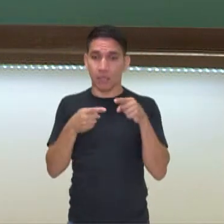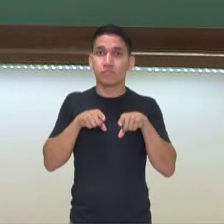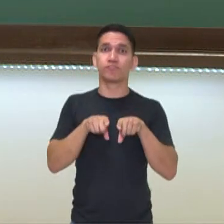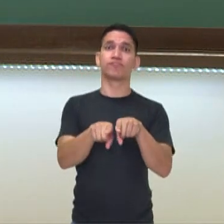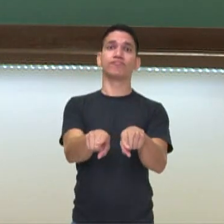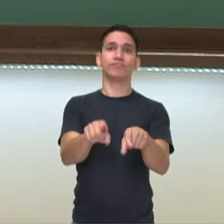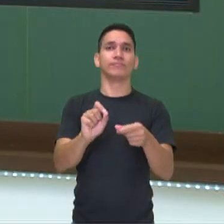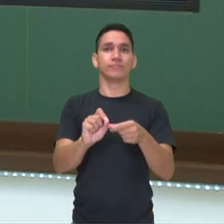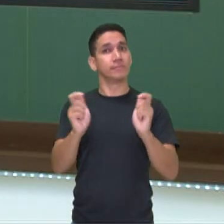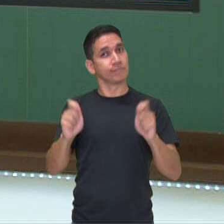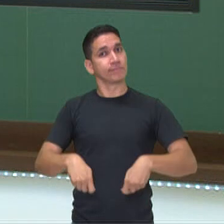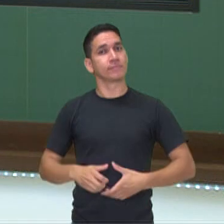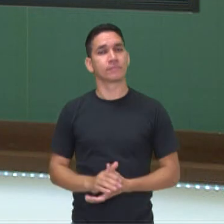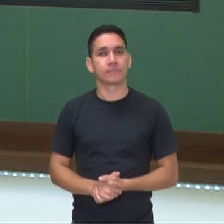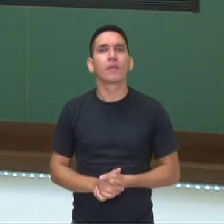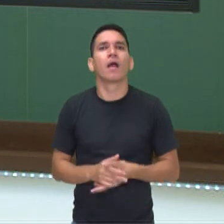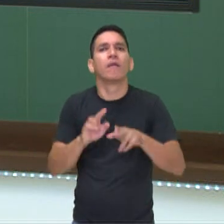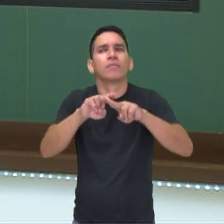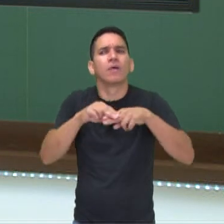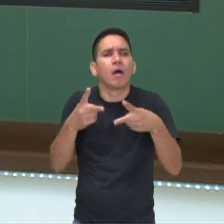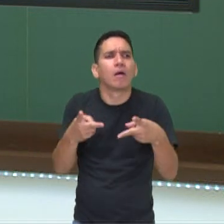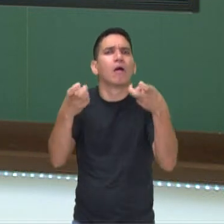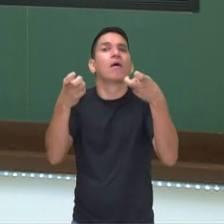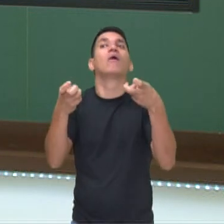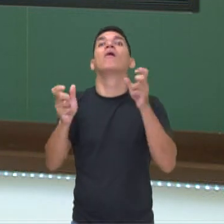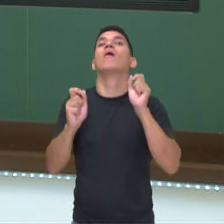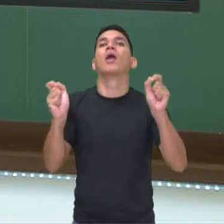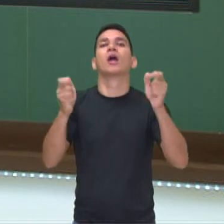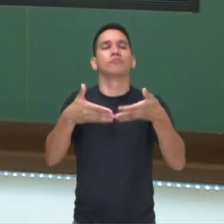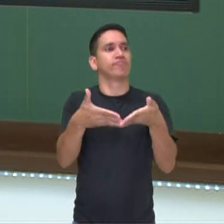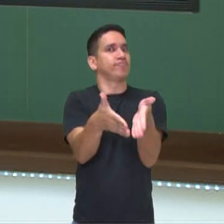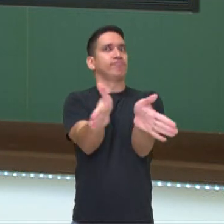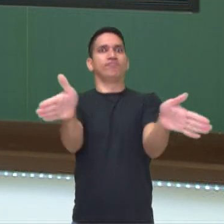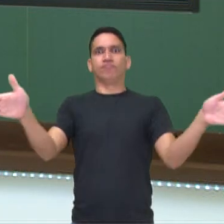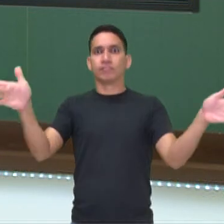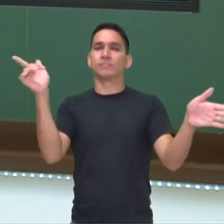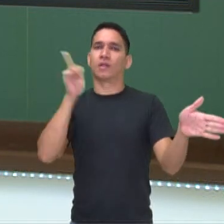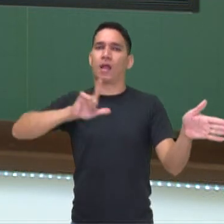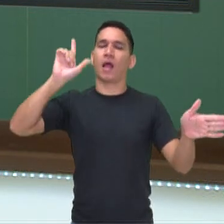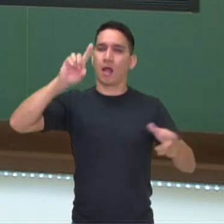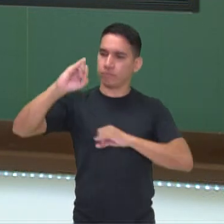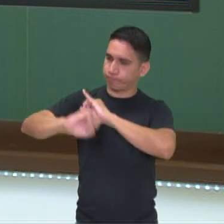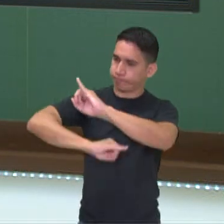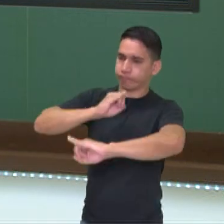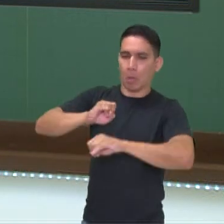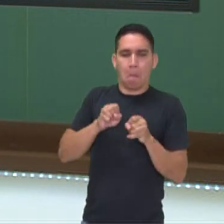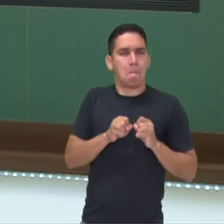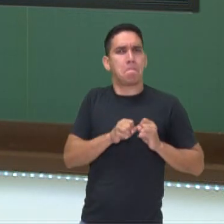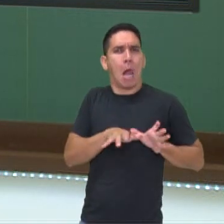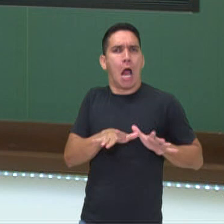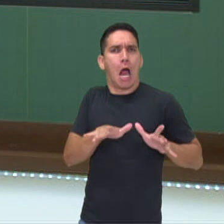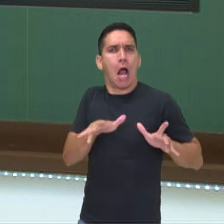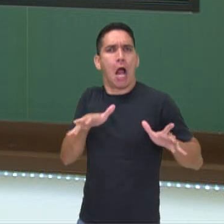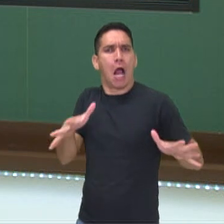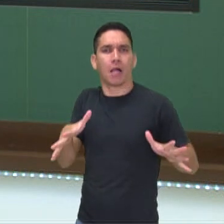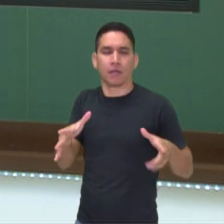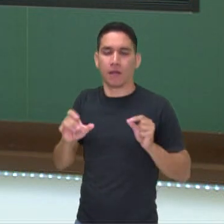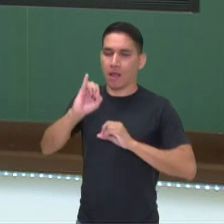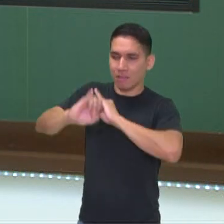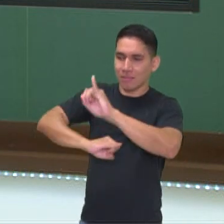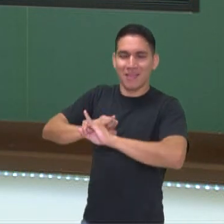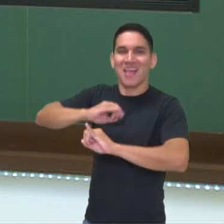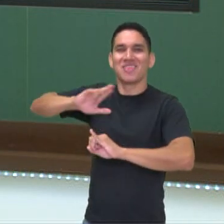simultaneamente. E aí que a gente consegue perceber a amplitude e a magnitude da internet, que a internet não dispõe de